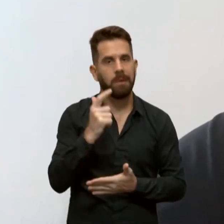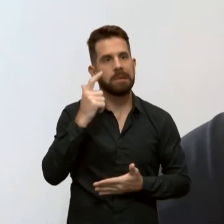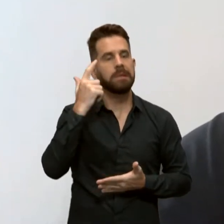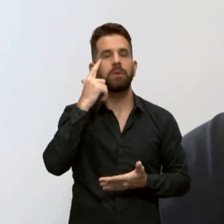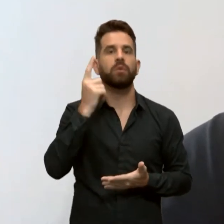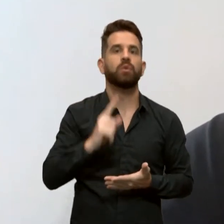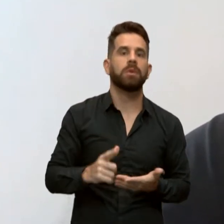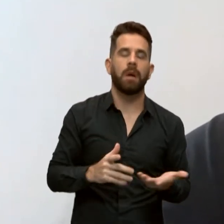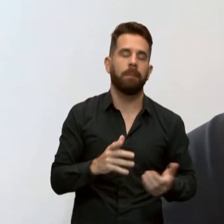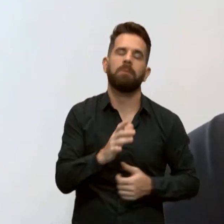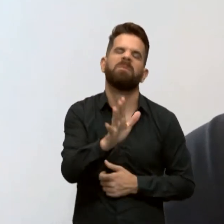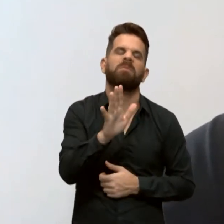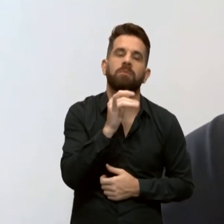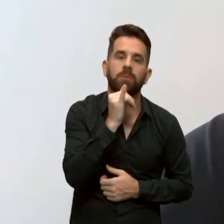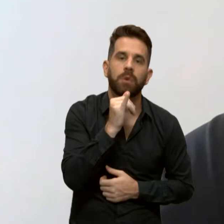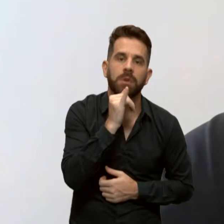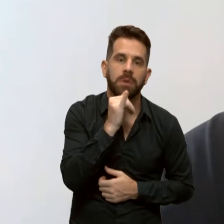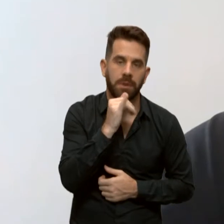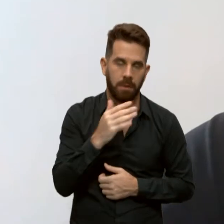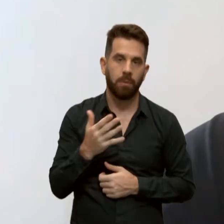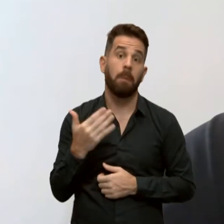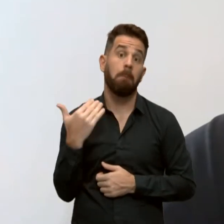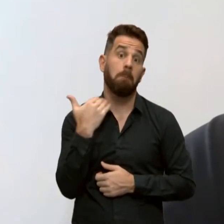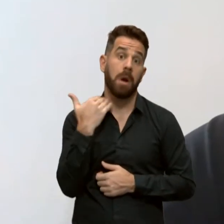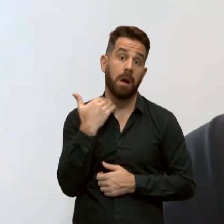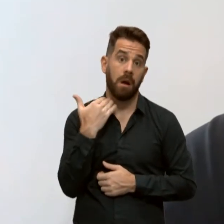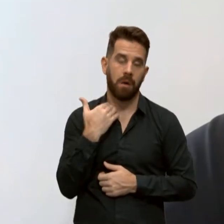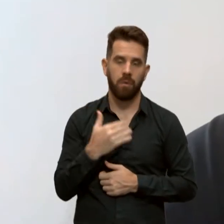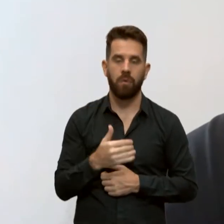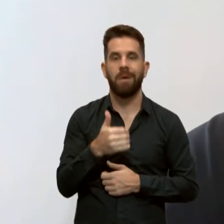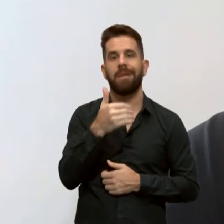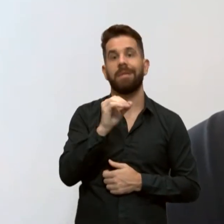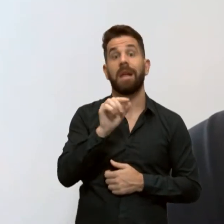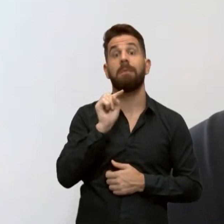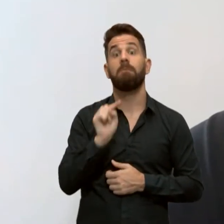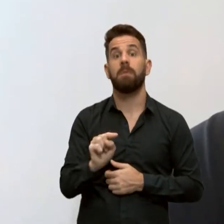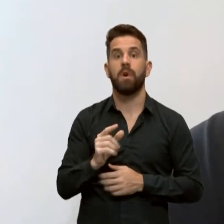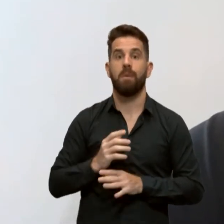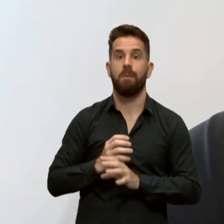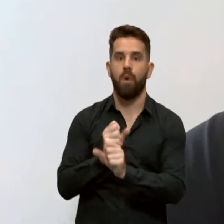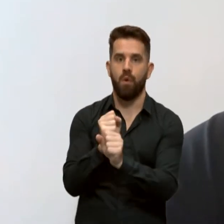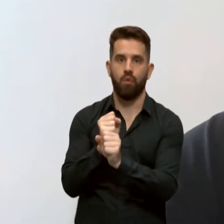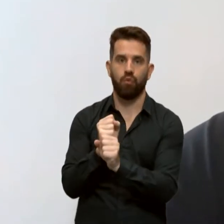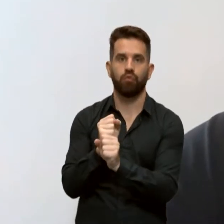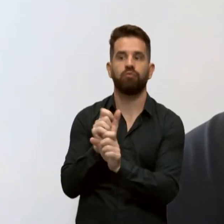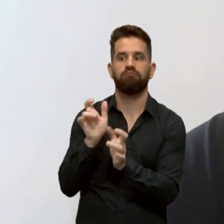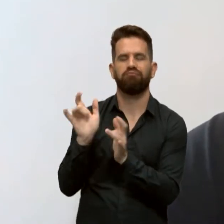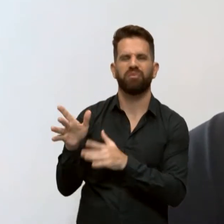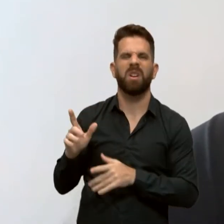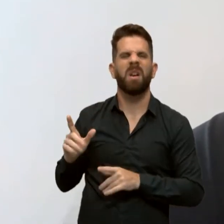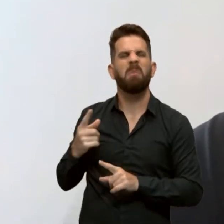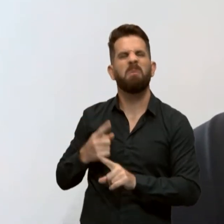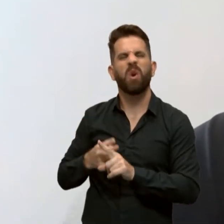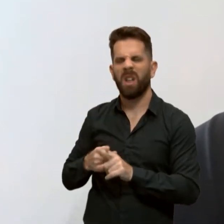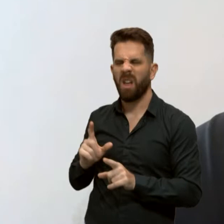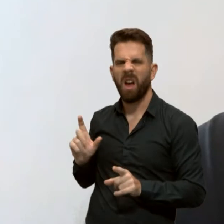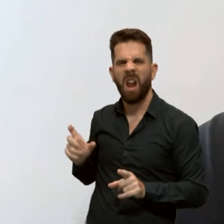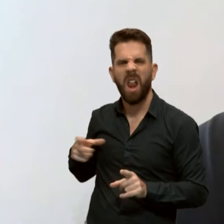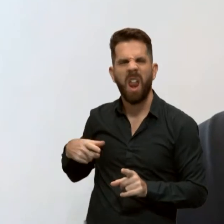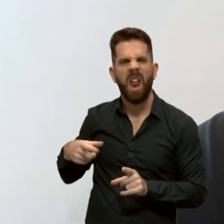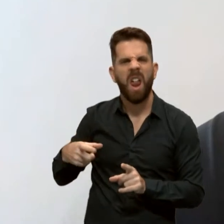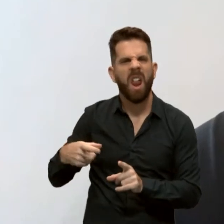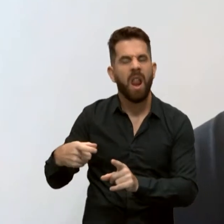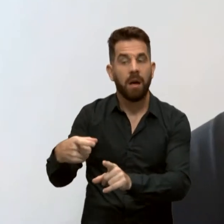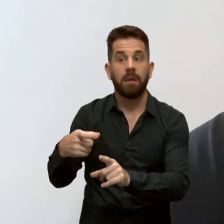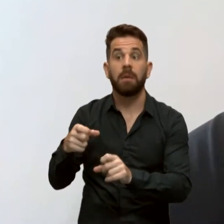você tem uma conta em um banco e você tem lá 10 mil pontos. E você teria a possibilidade de transferir